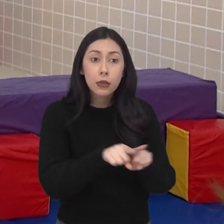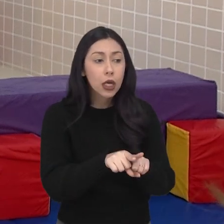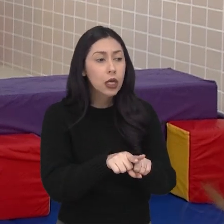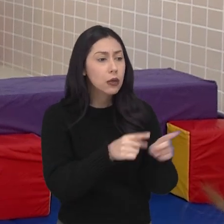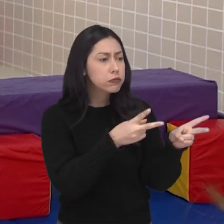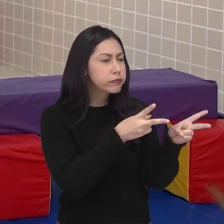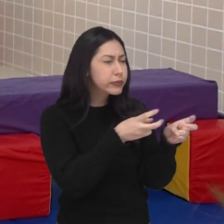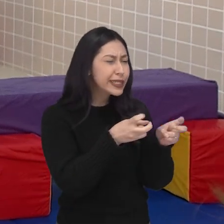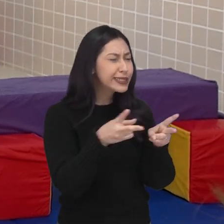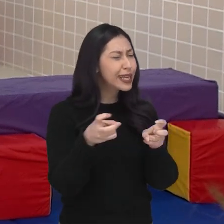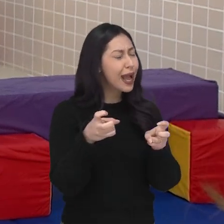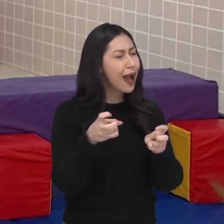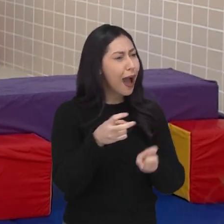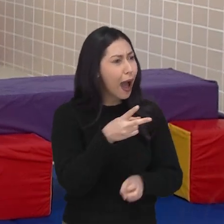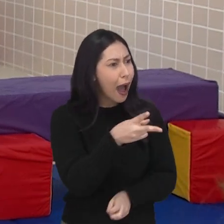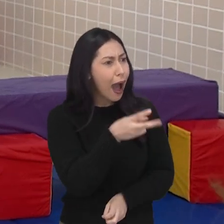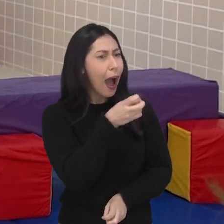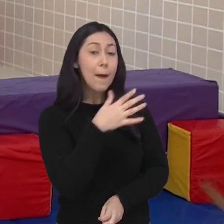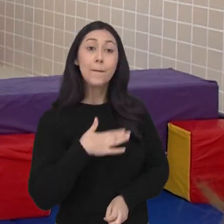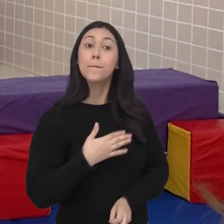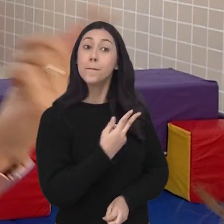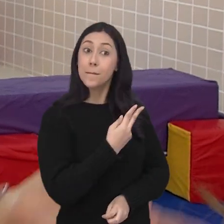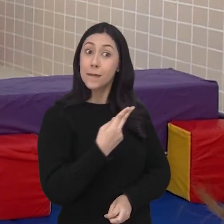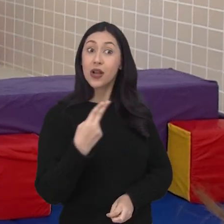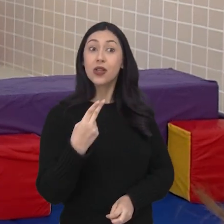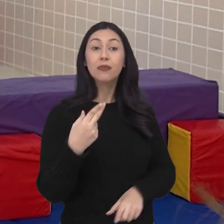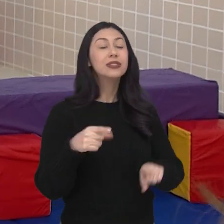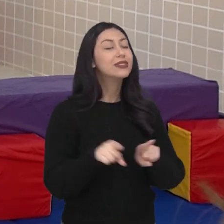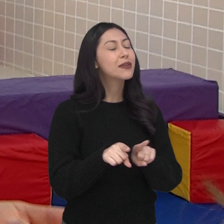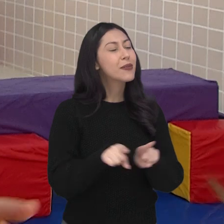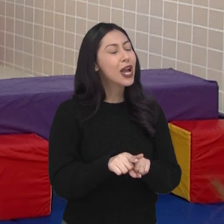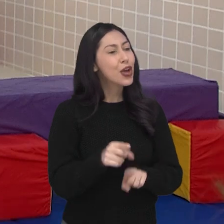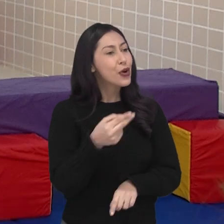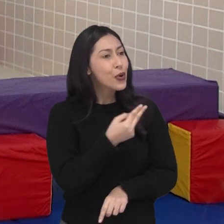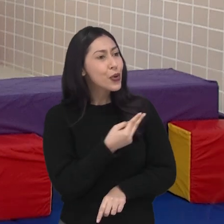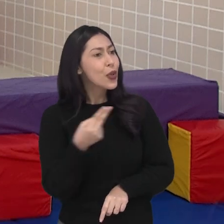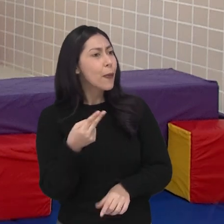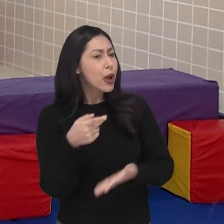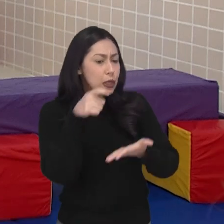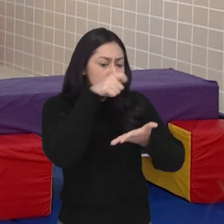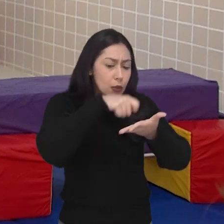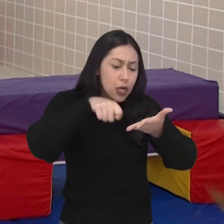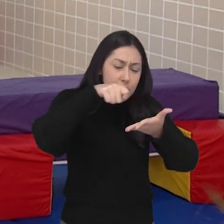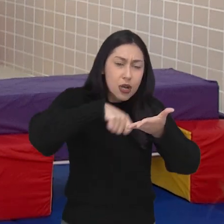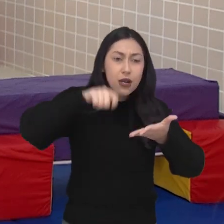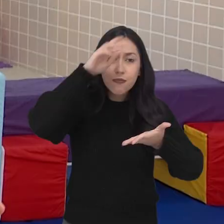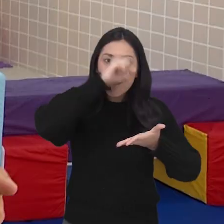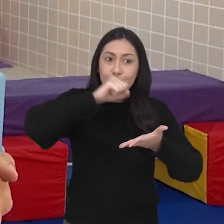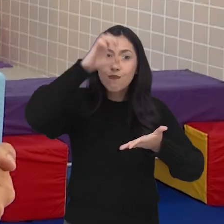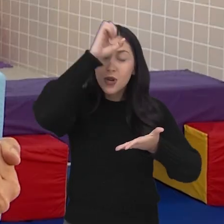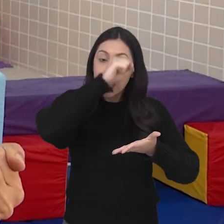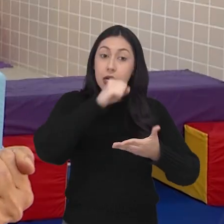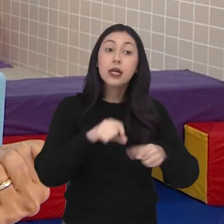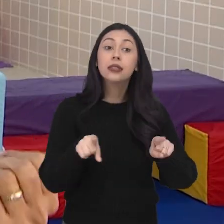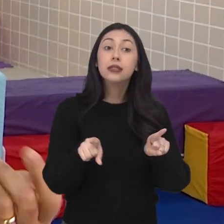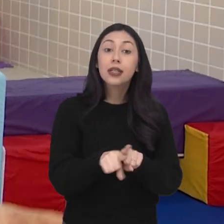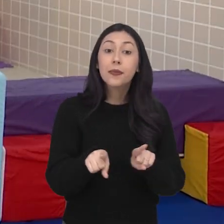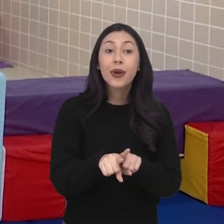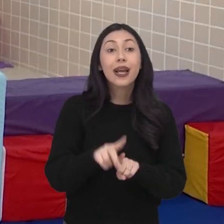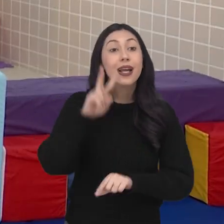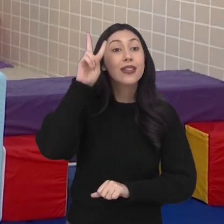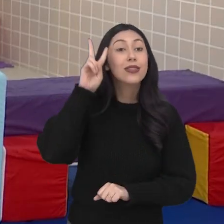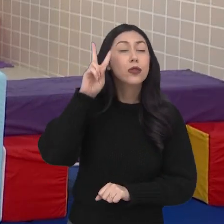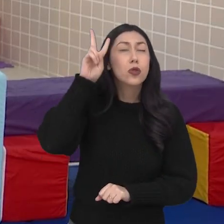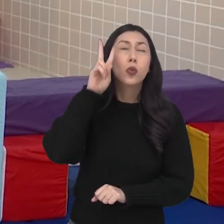o reconhecimento do nome e diante do reconhecimento do nome, a escrita do nome. Existe também a questão